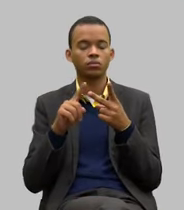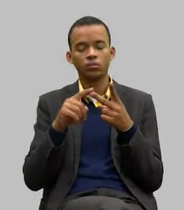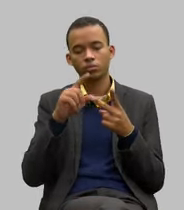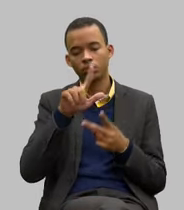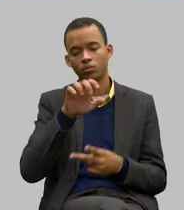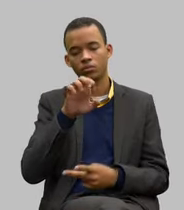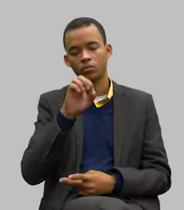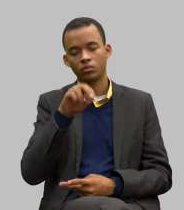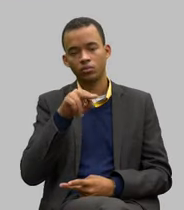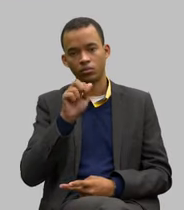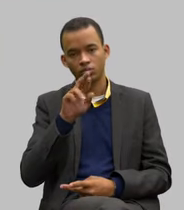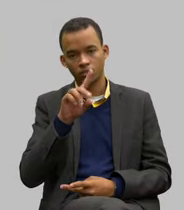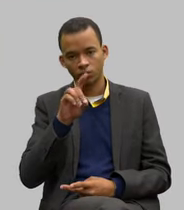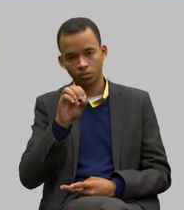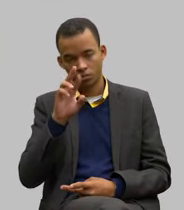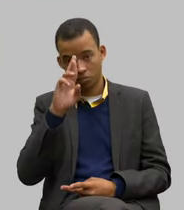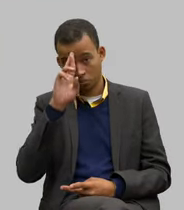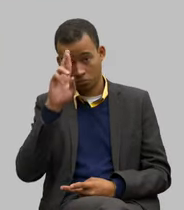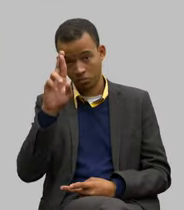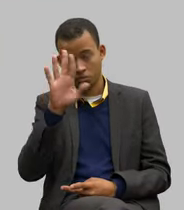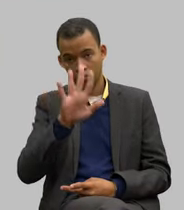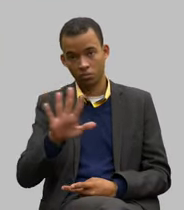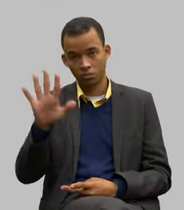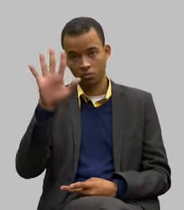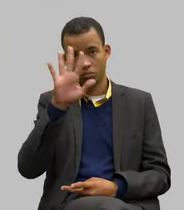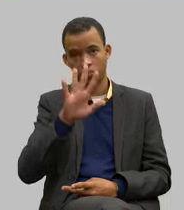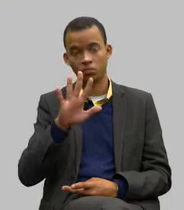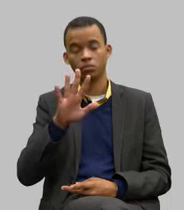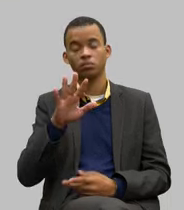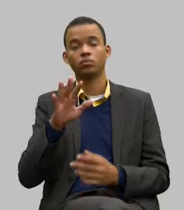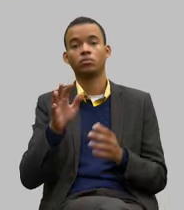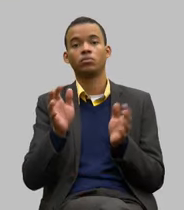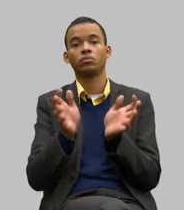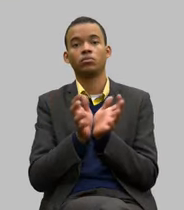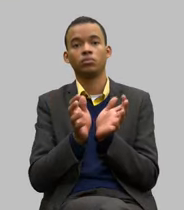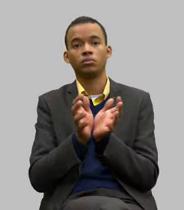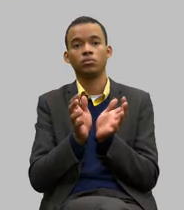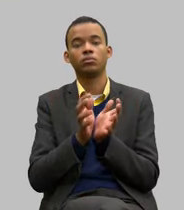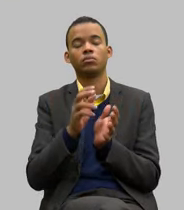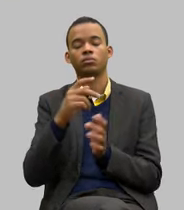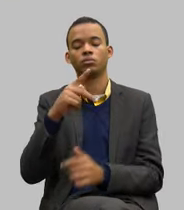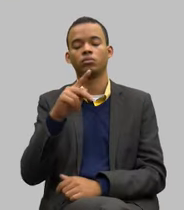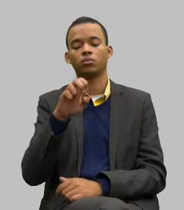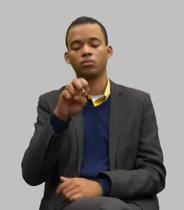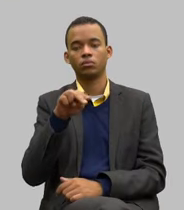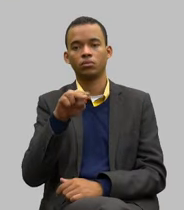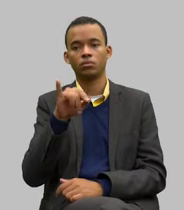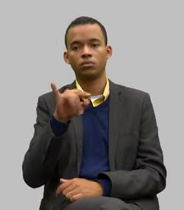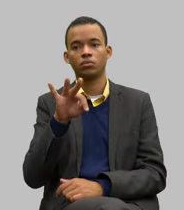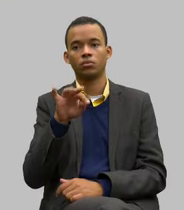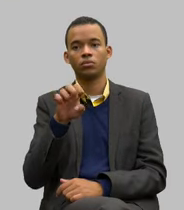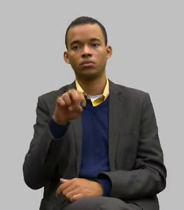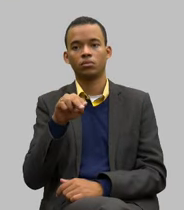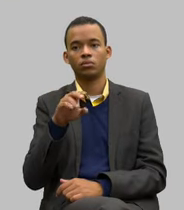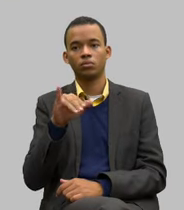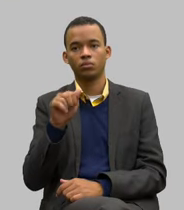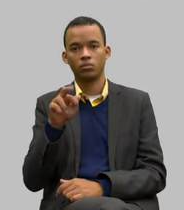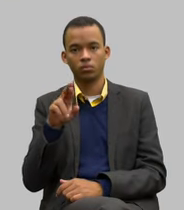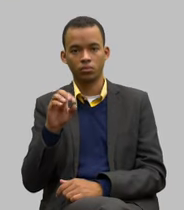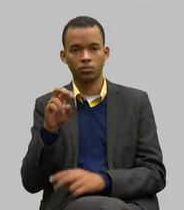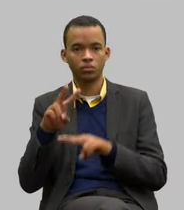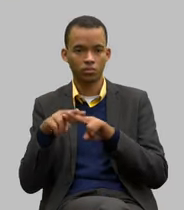Badaró é o diretor geral do departamento penitenciário de Minas Gerais faço presente aqui no plenarinho da senora